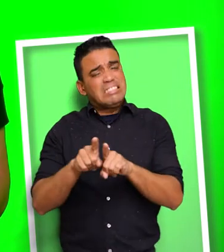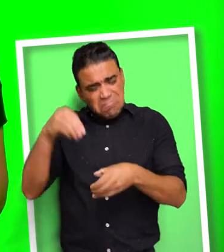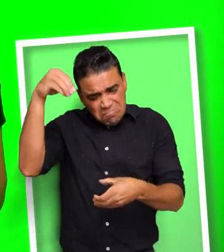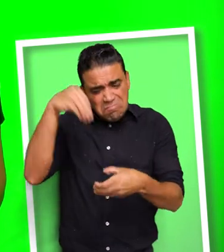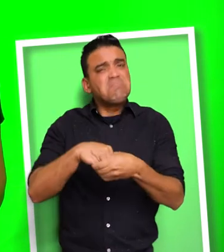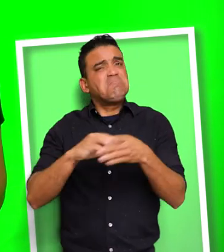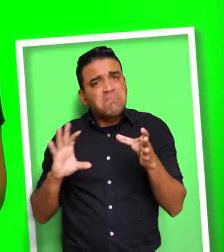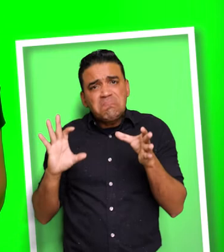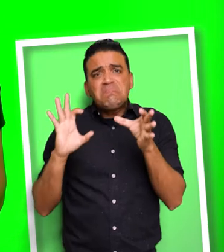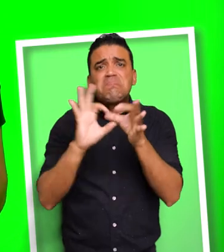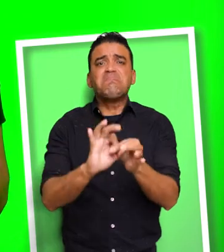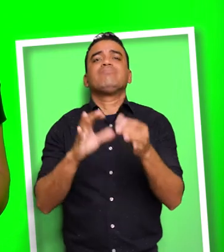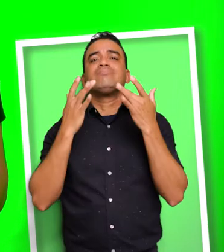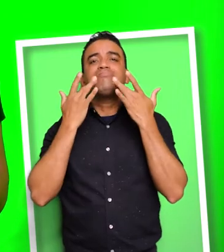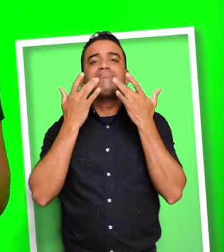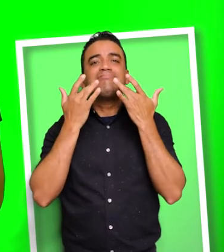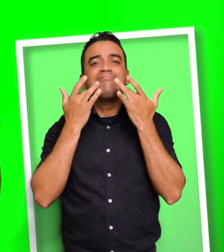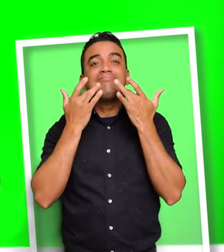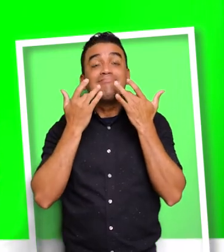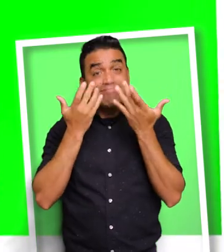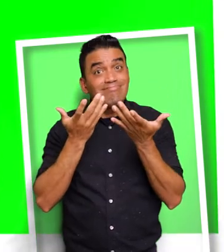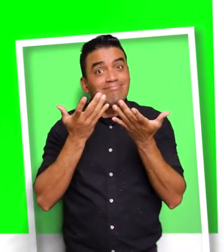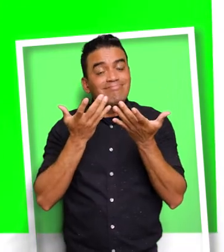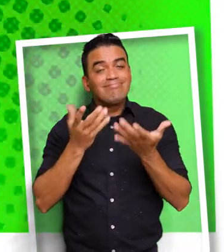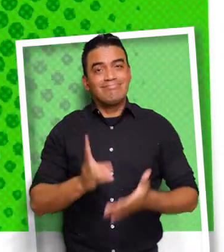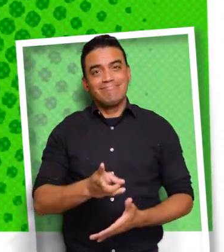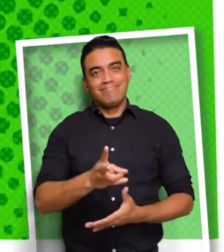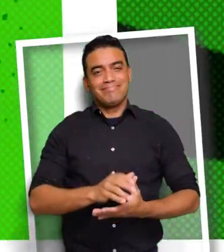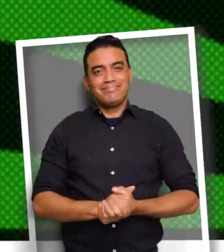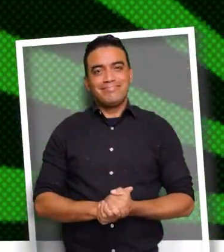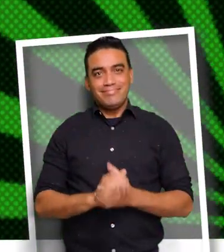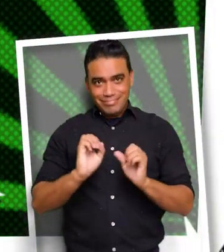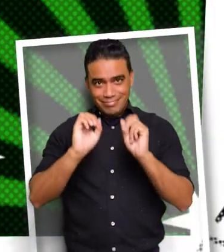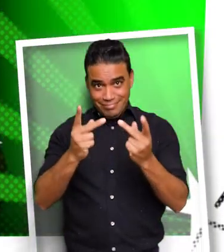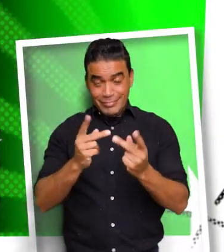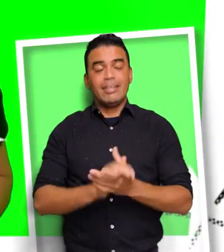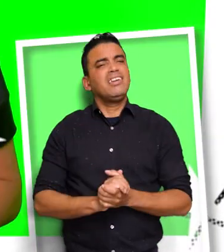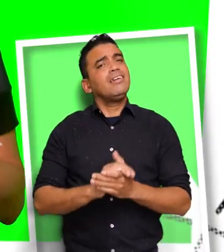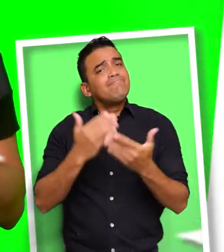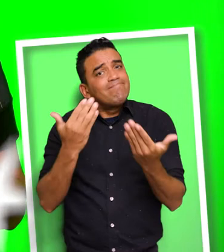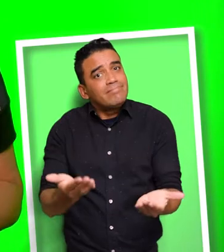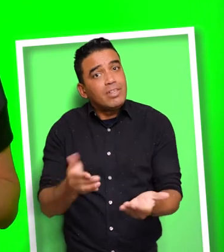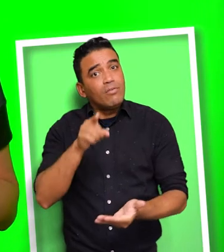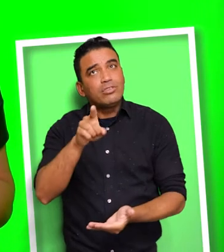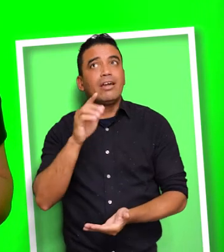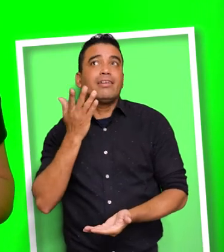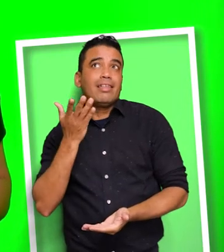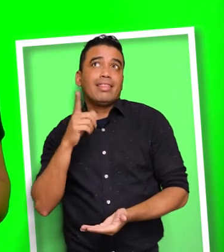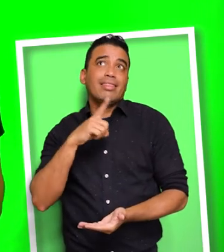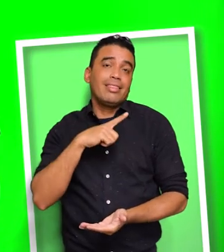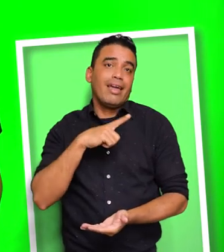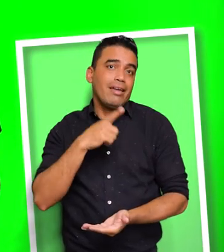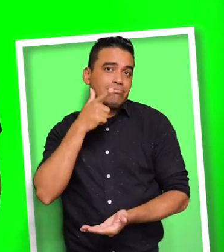parte constitutiva da dramaturgia, ok? Então, gente, para você conseguir